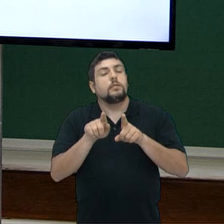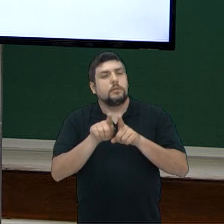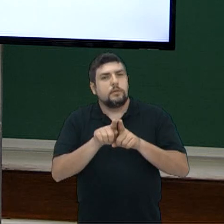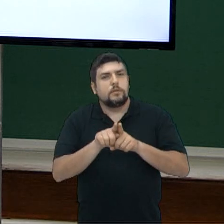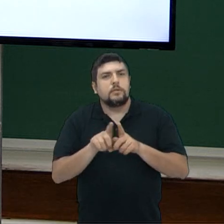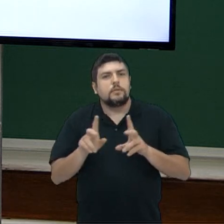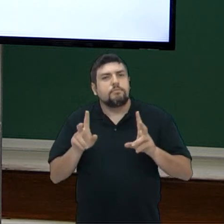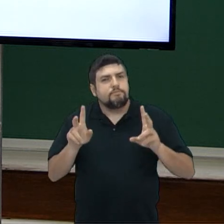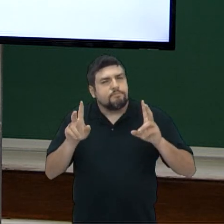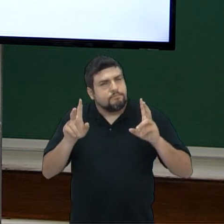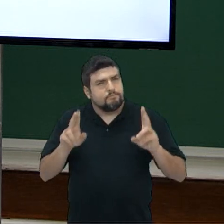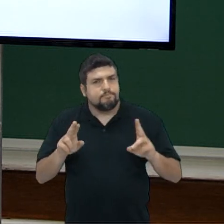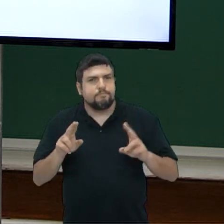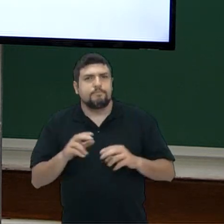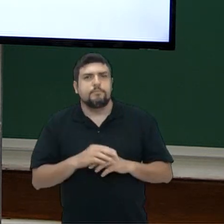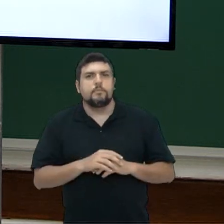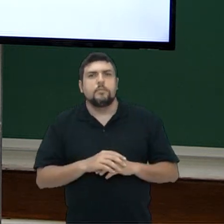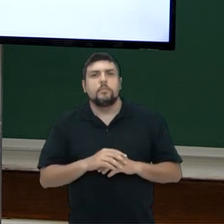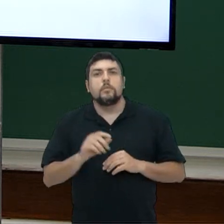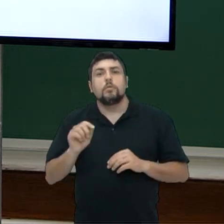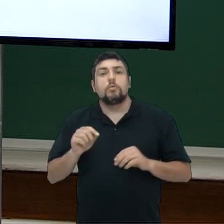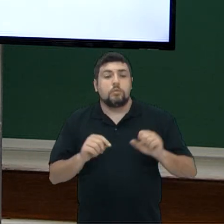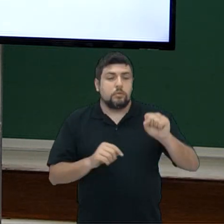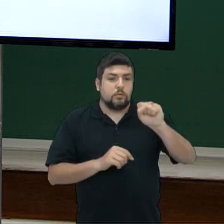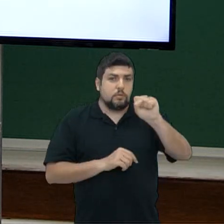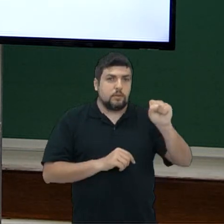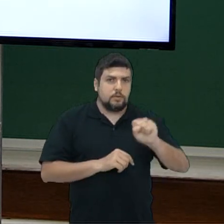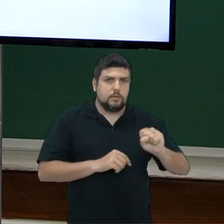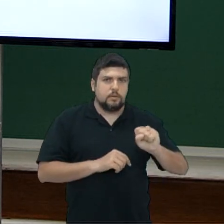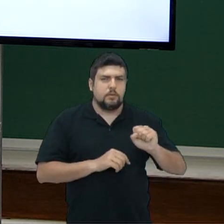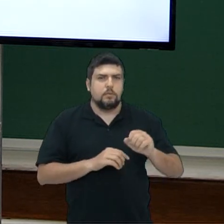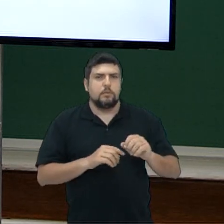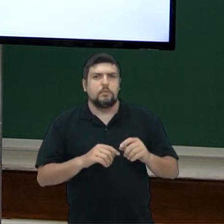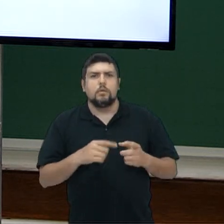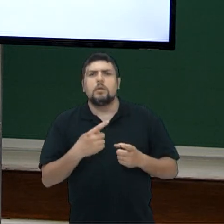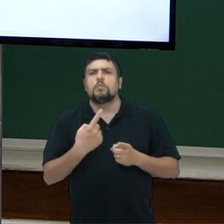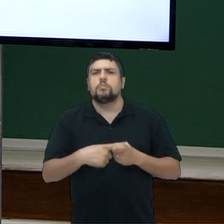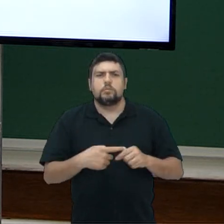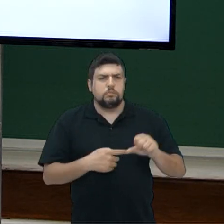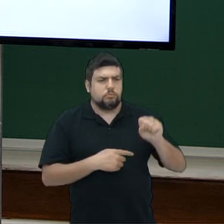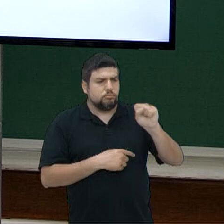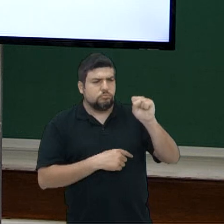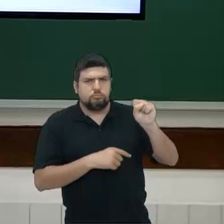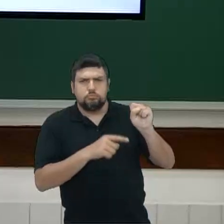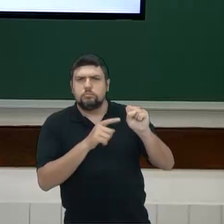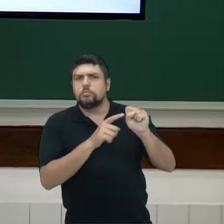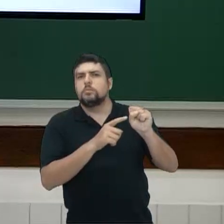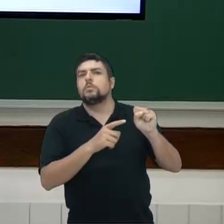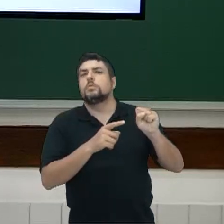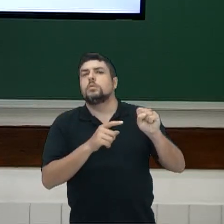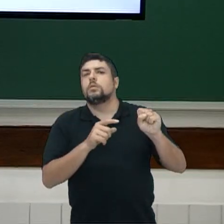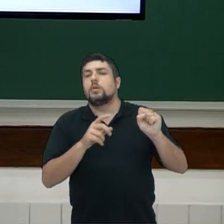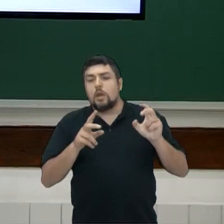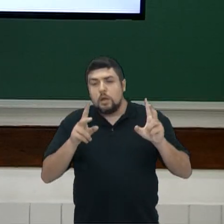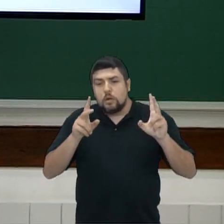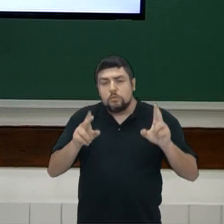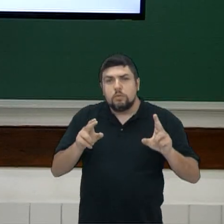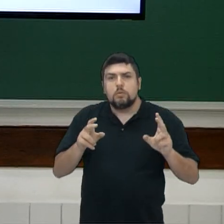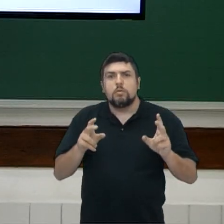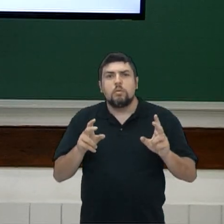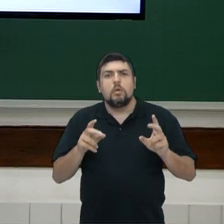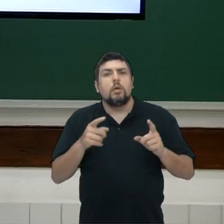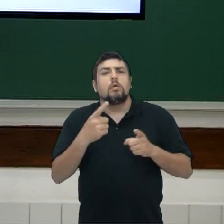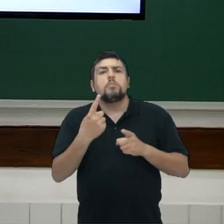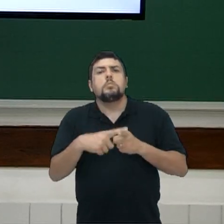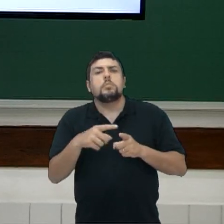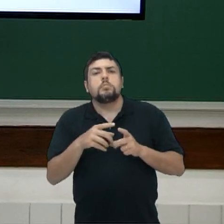pessoal, vai acontecer para o enxofre. Mas por que que vai acontecer a mesma coisa, professor? Porque ambos são do mesmo